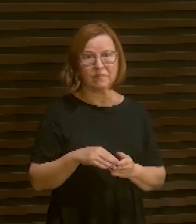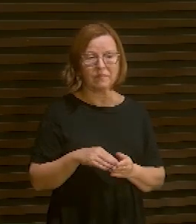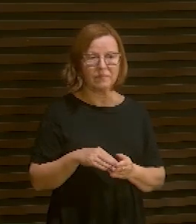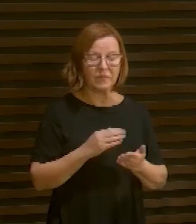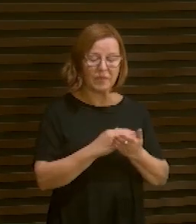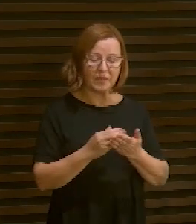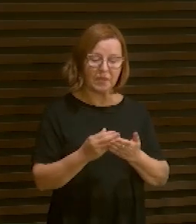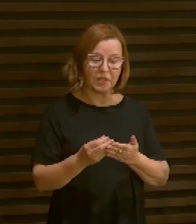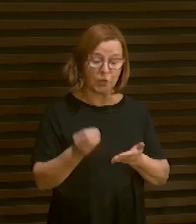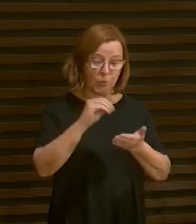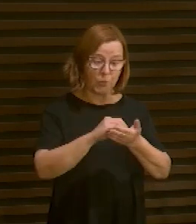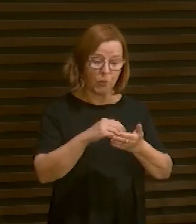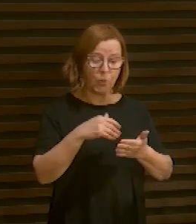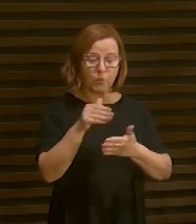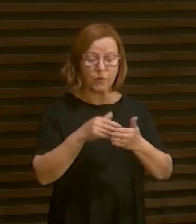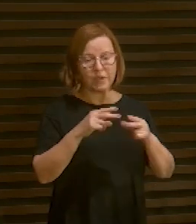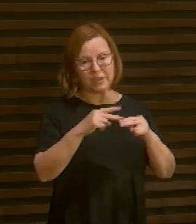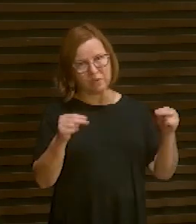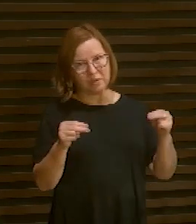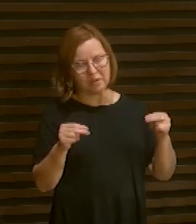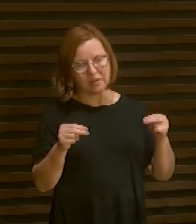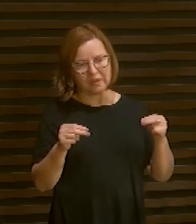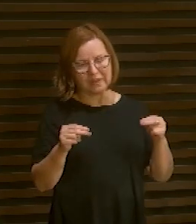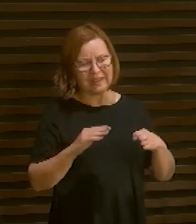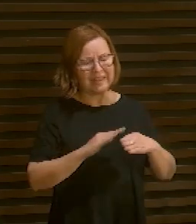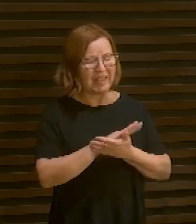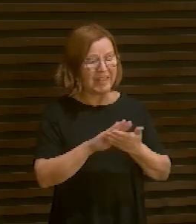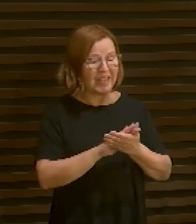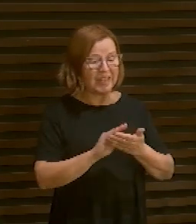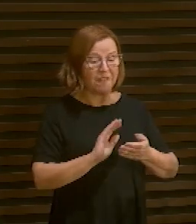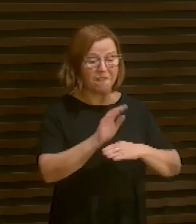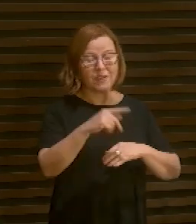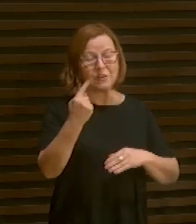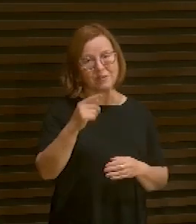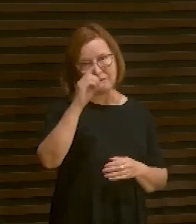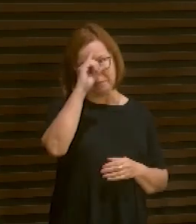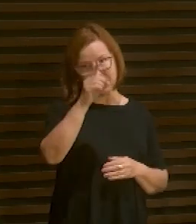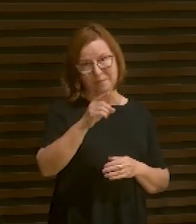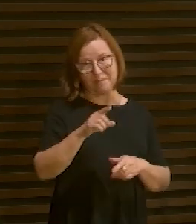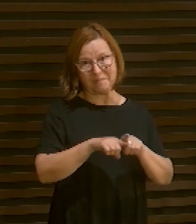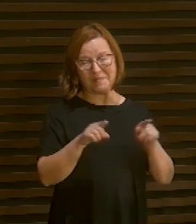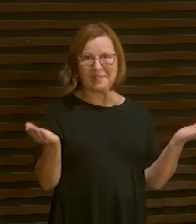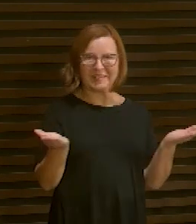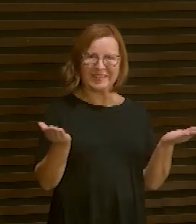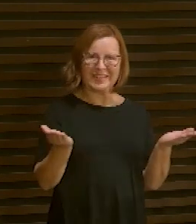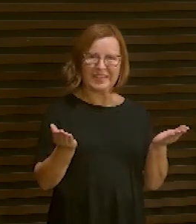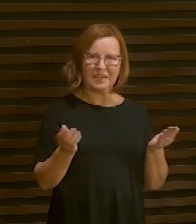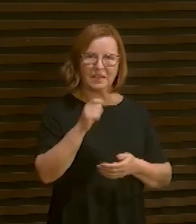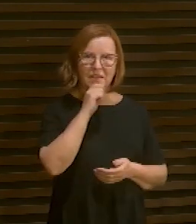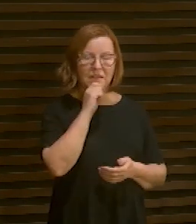sujeitou todas as coisas, nada deixou fora do seu domínio. Agora, porém, ainda